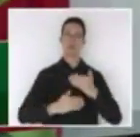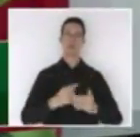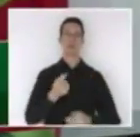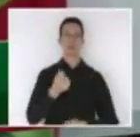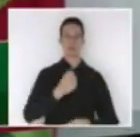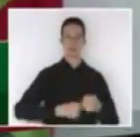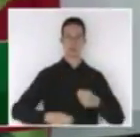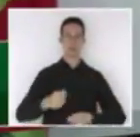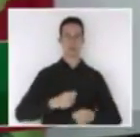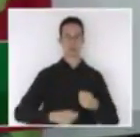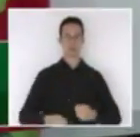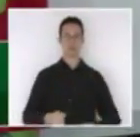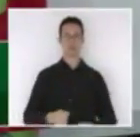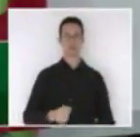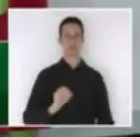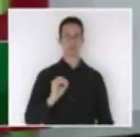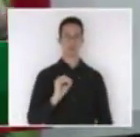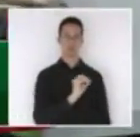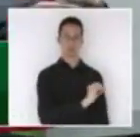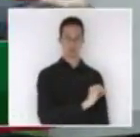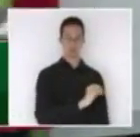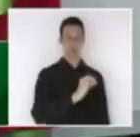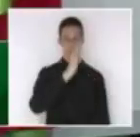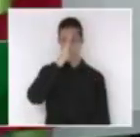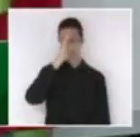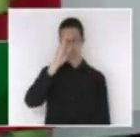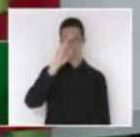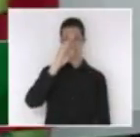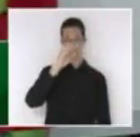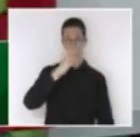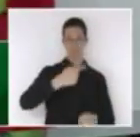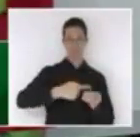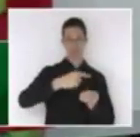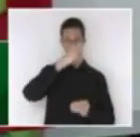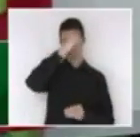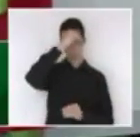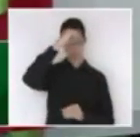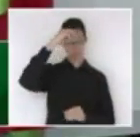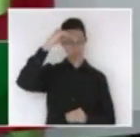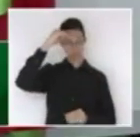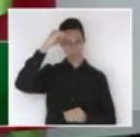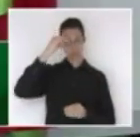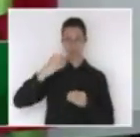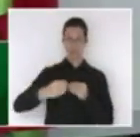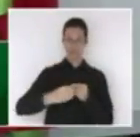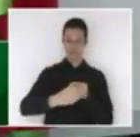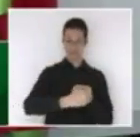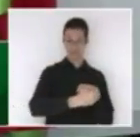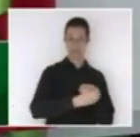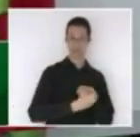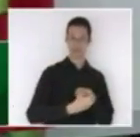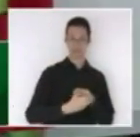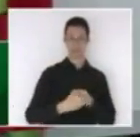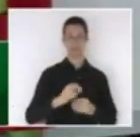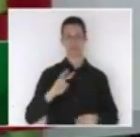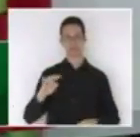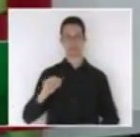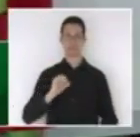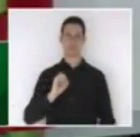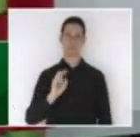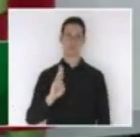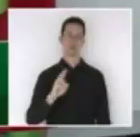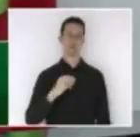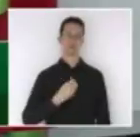Grande Oeste, mas especialmente São Miguel do Oeste e toda a região fronteiriça, que é Ifaísmo. Estaremos lá representando a casa no